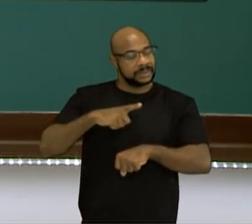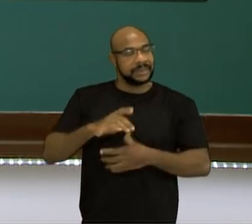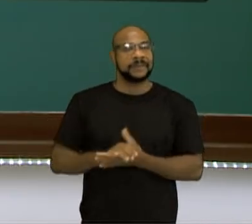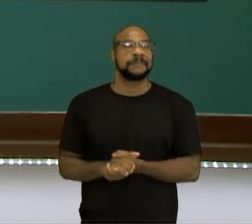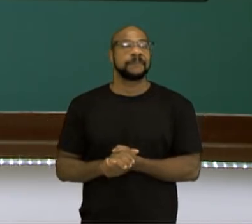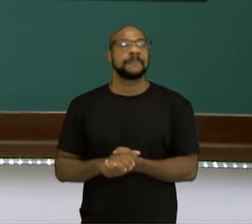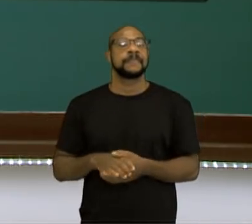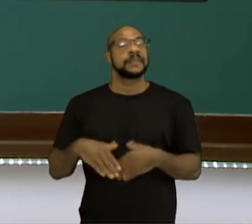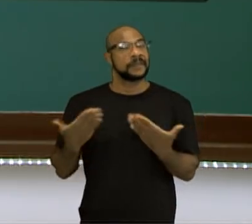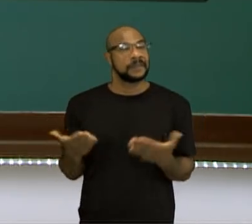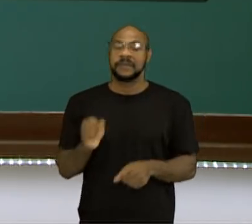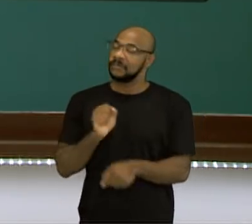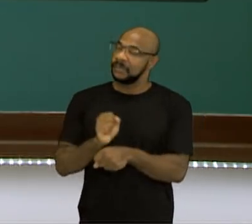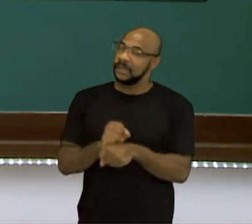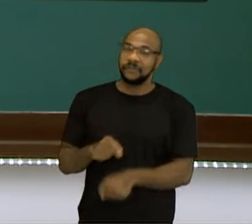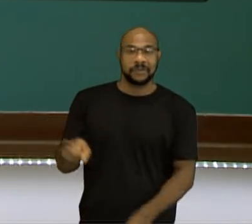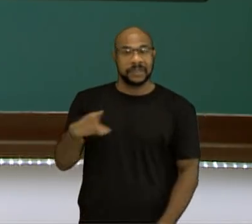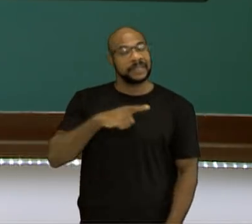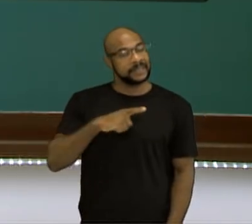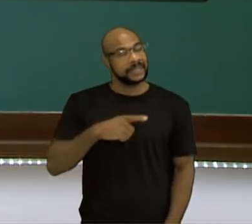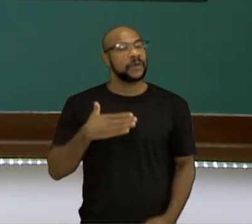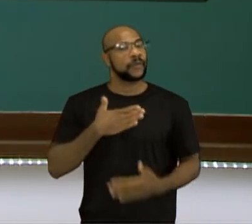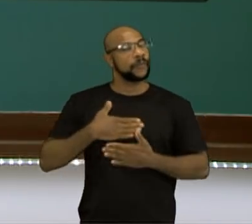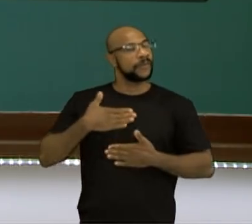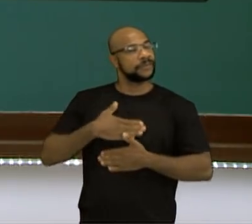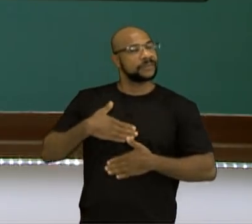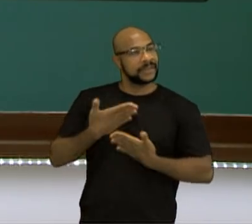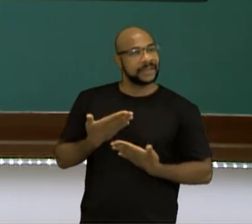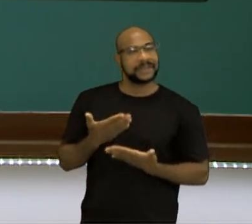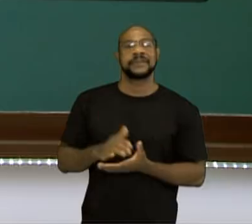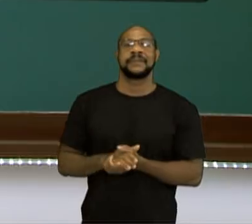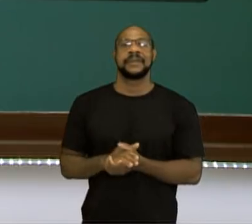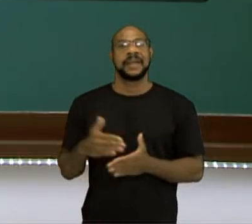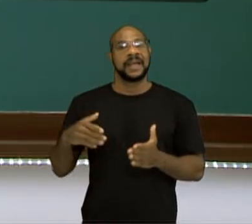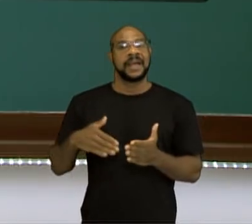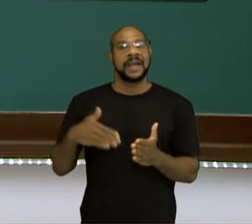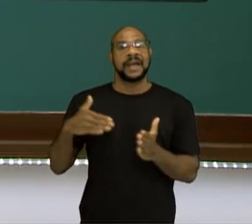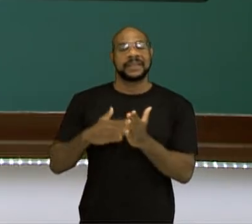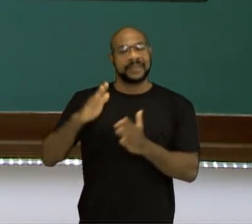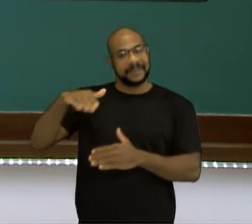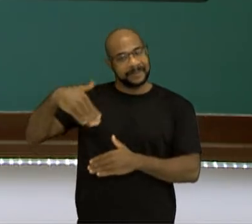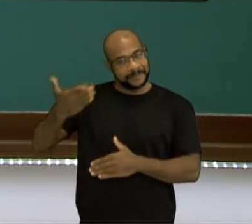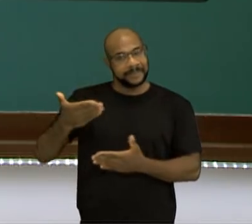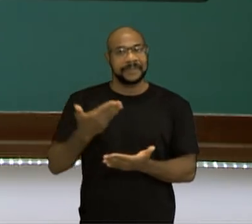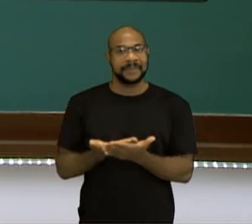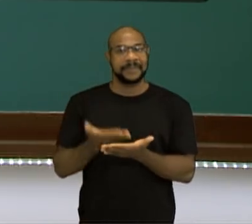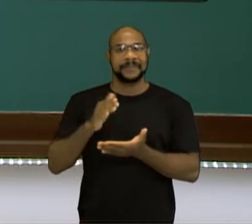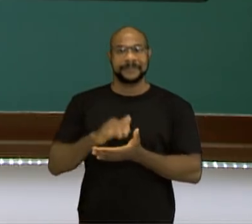Então, eu espero que você tenha gostado e até a próxima.